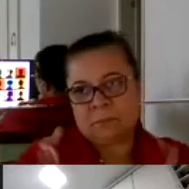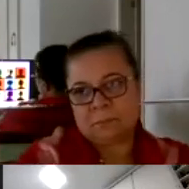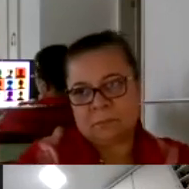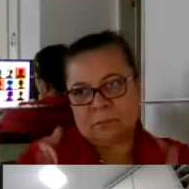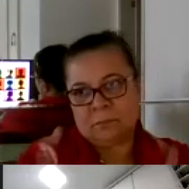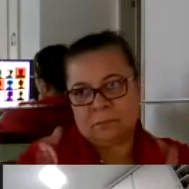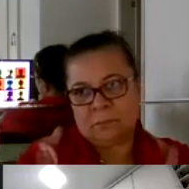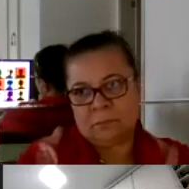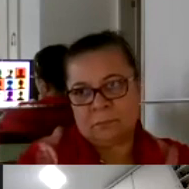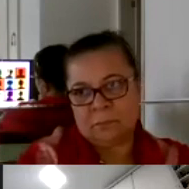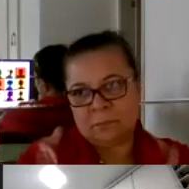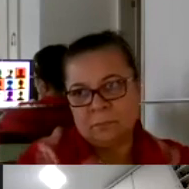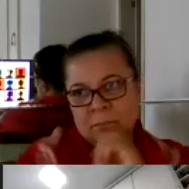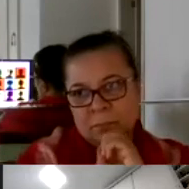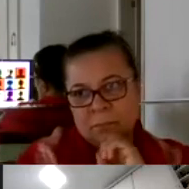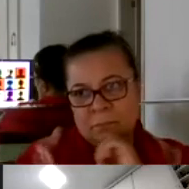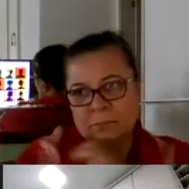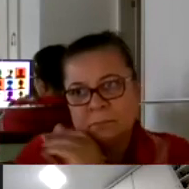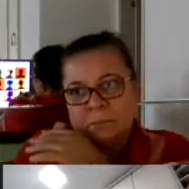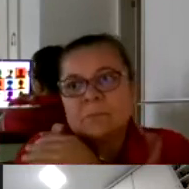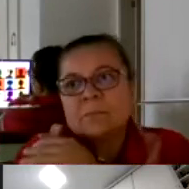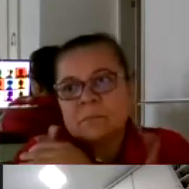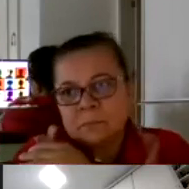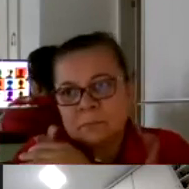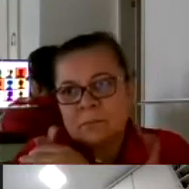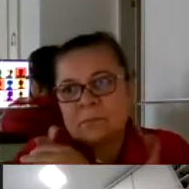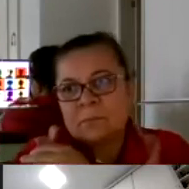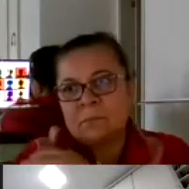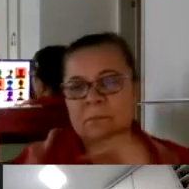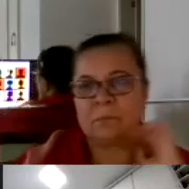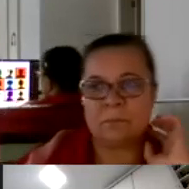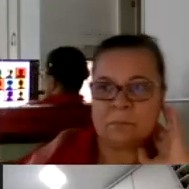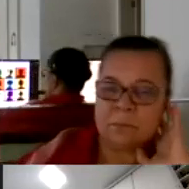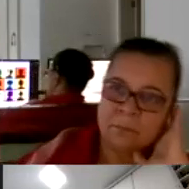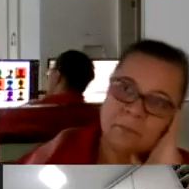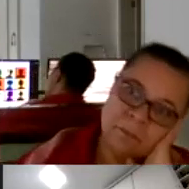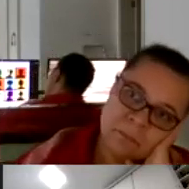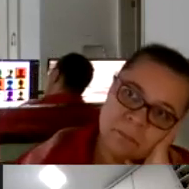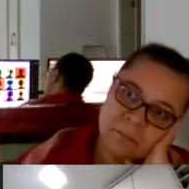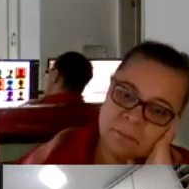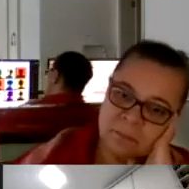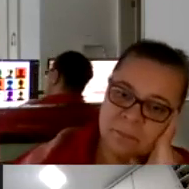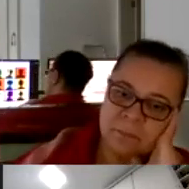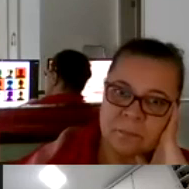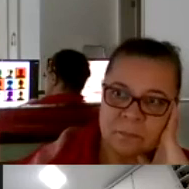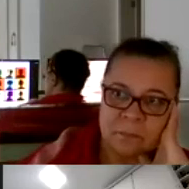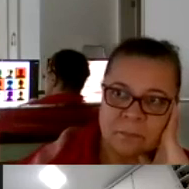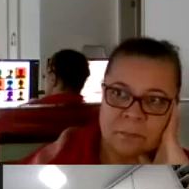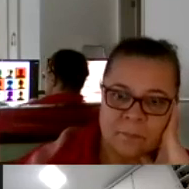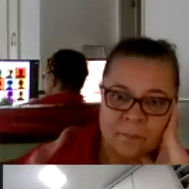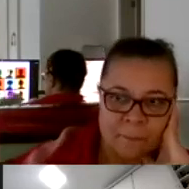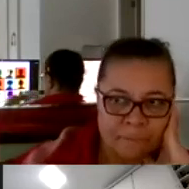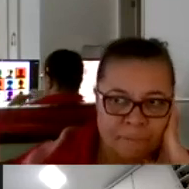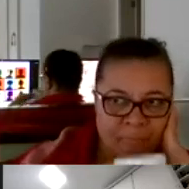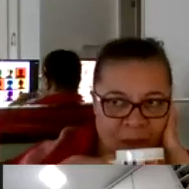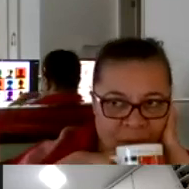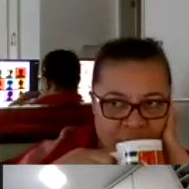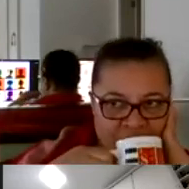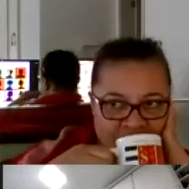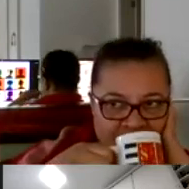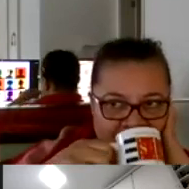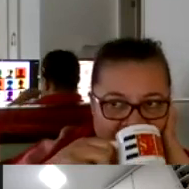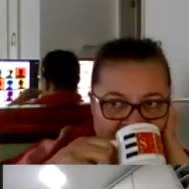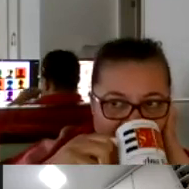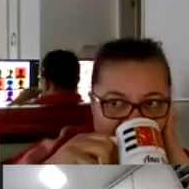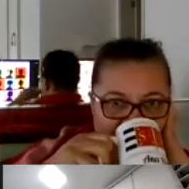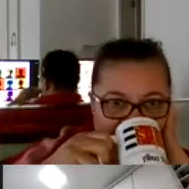ou menos é melhor não fazer, tá? Eu sempre falo isso. Ou você faz o low carb do jeito que tem que ser,